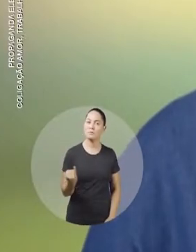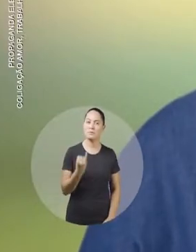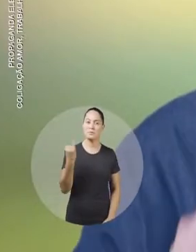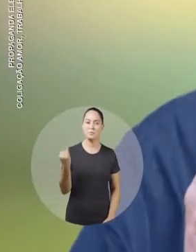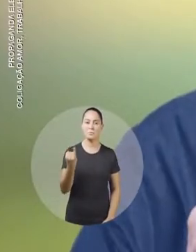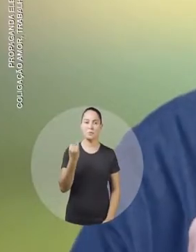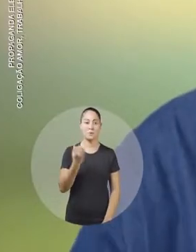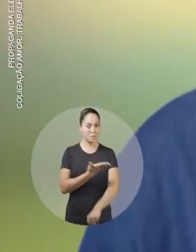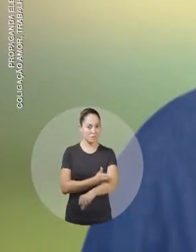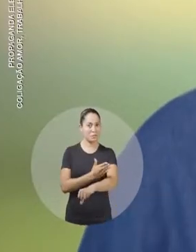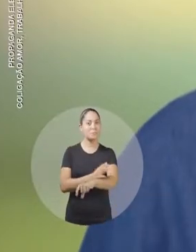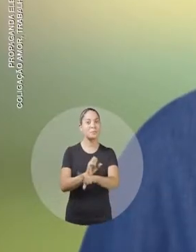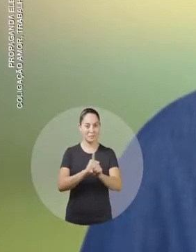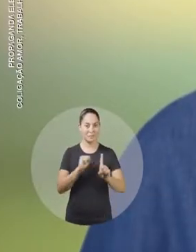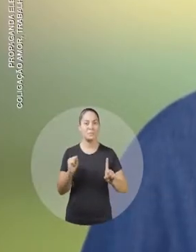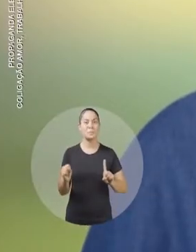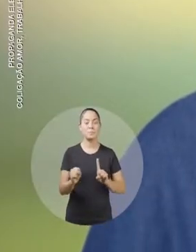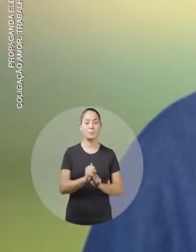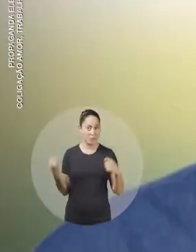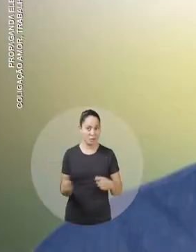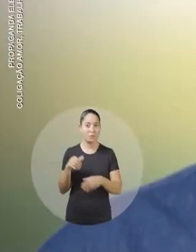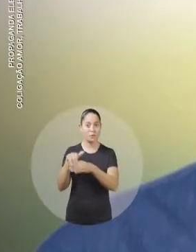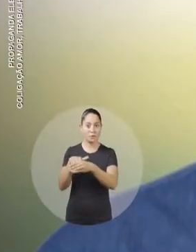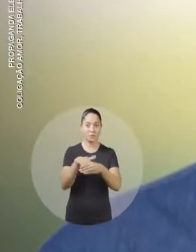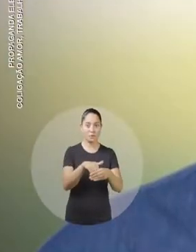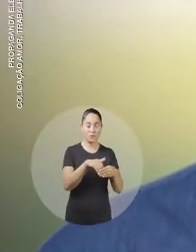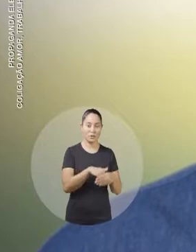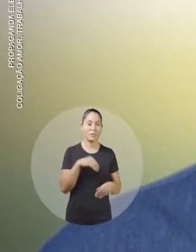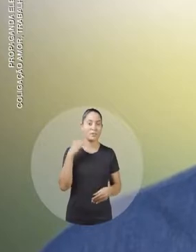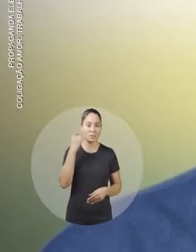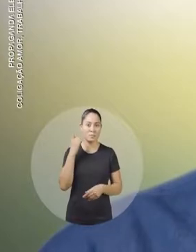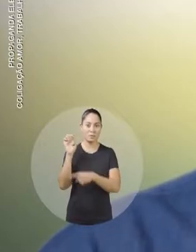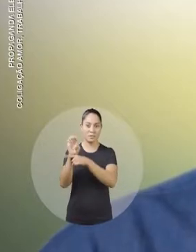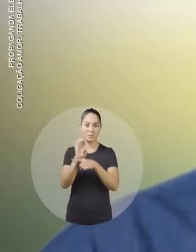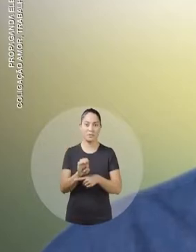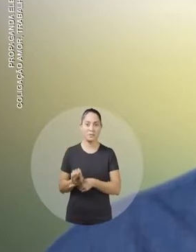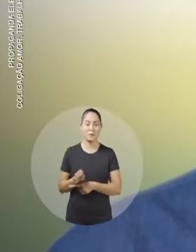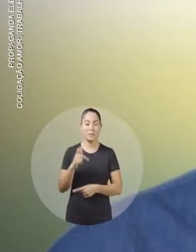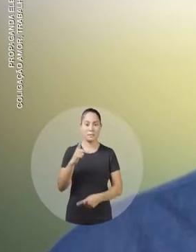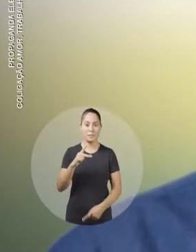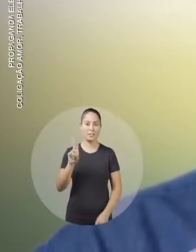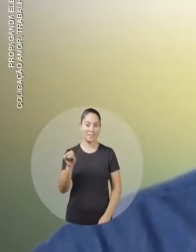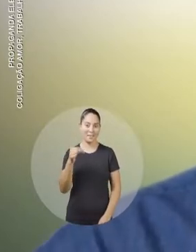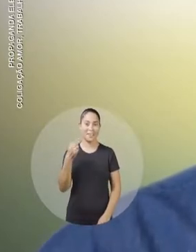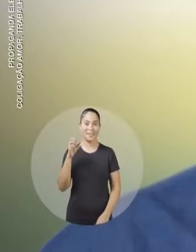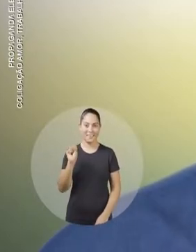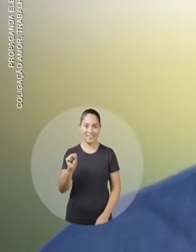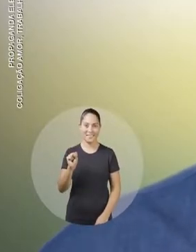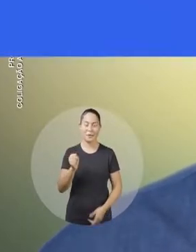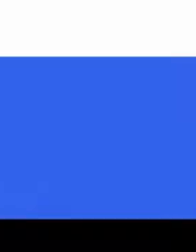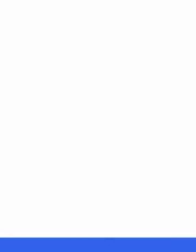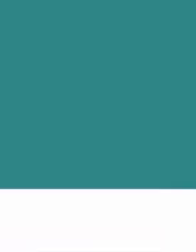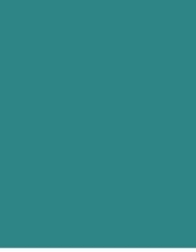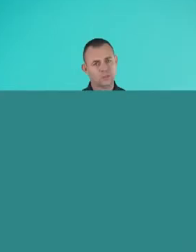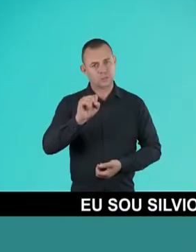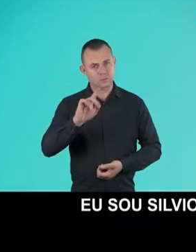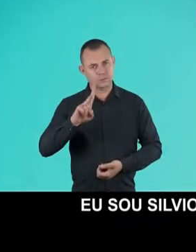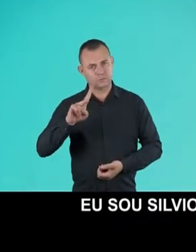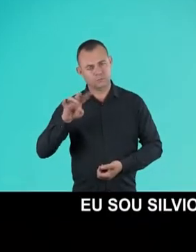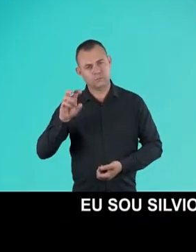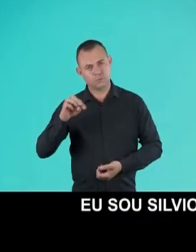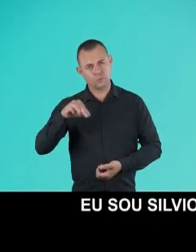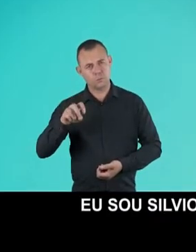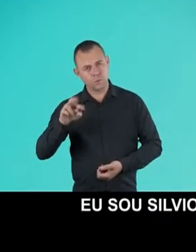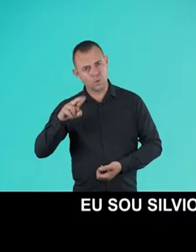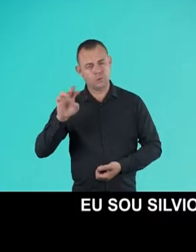fundamental para tirar os projetos do papel. Vote nos candidatos a deputado estadual do PHS. Eu sou